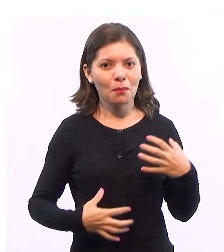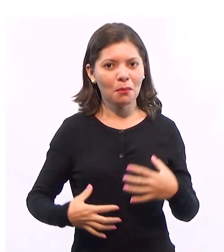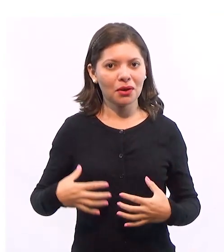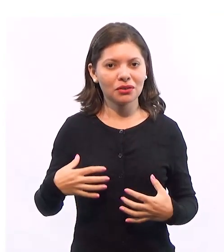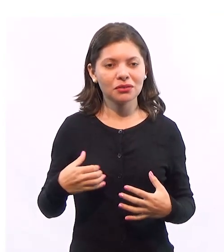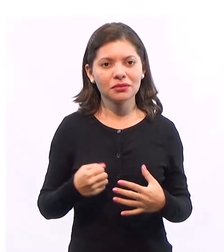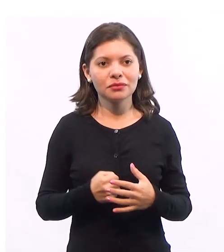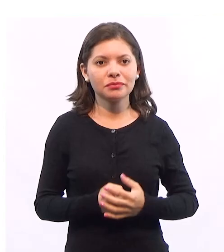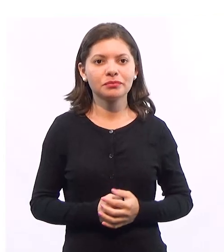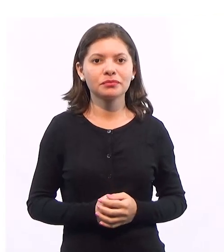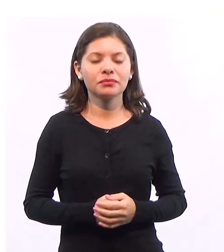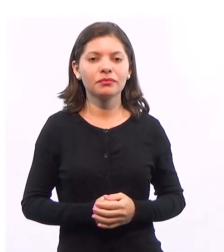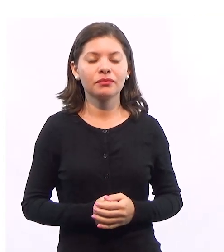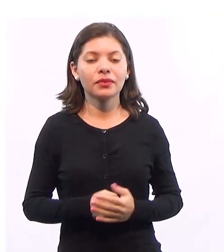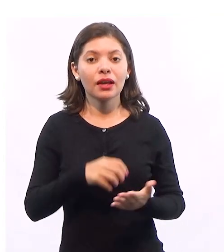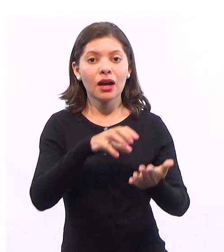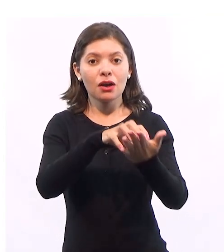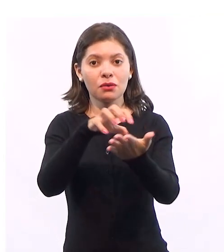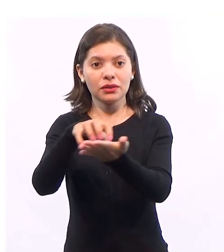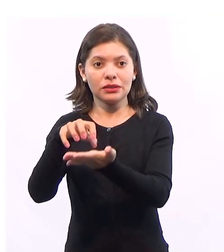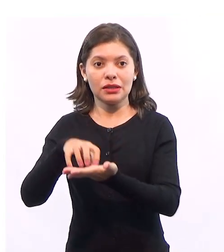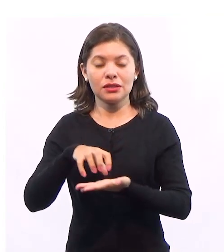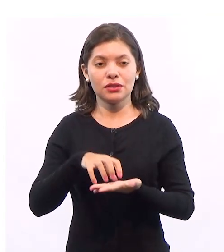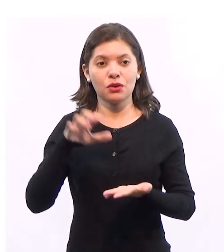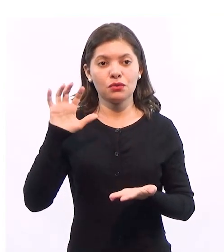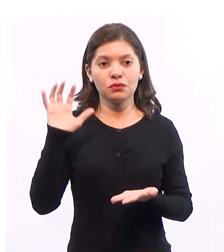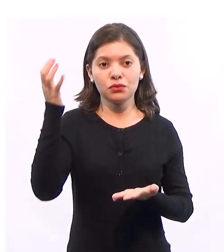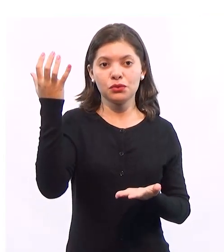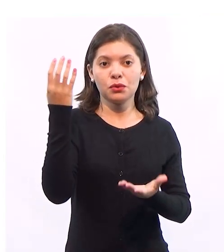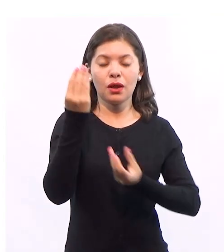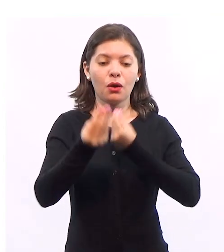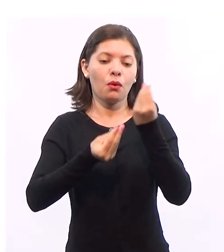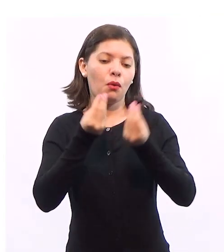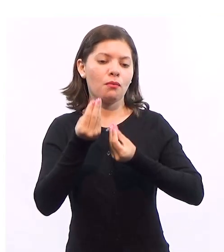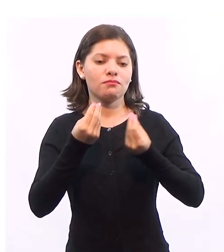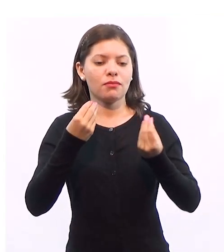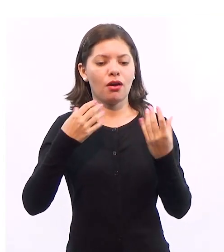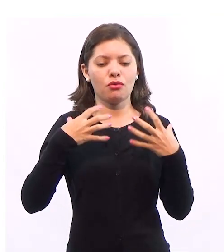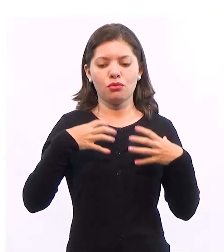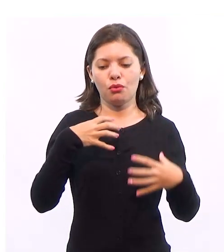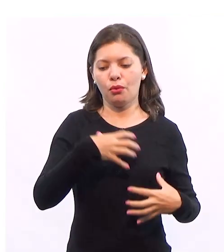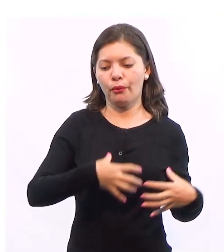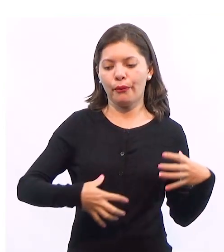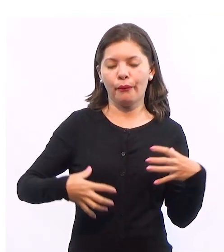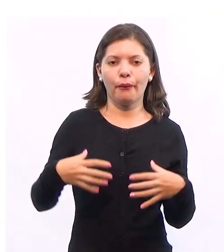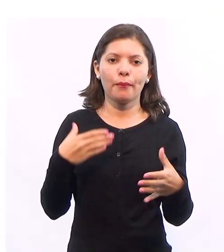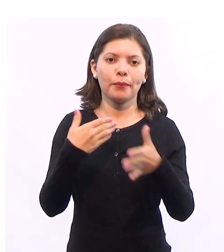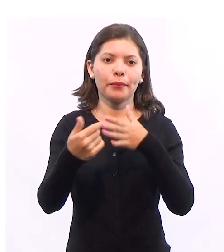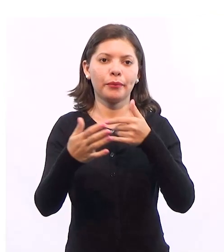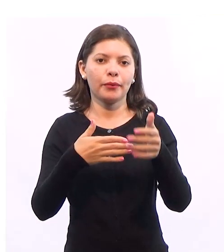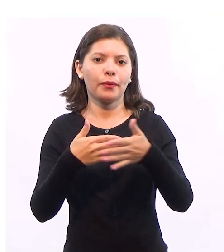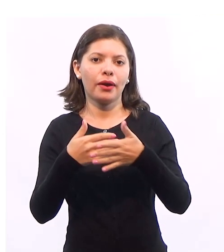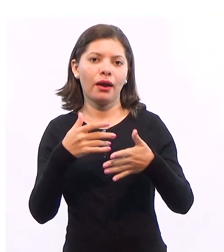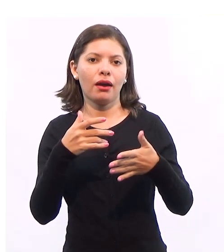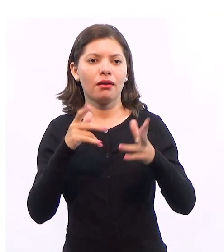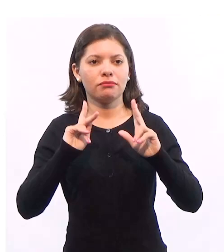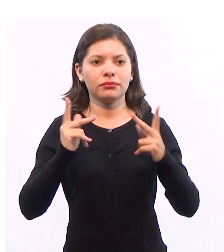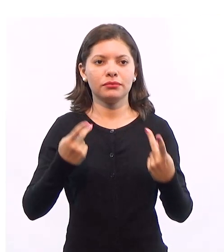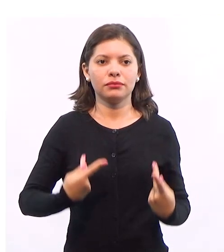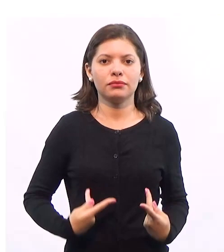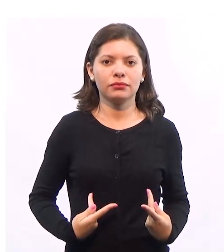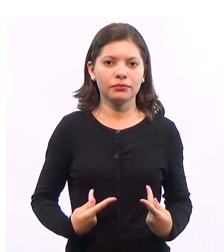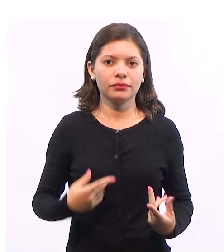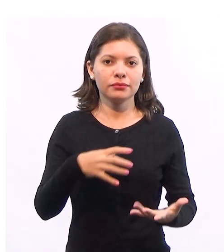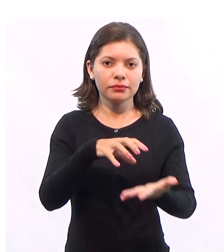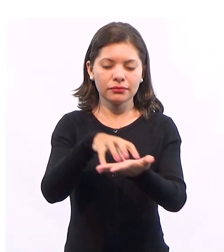tá? Coincidência ou não, a organização funciona como se fosse o corpo de qualquer ser vivo. Afinal, a